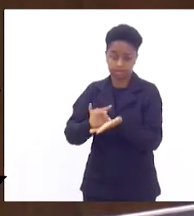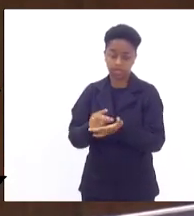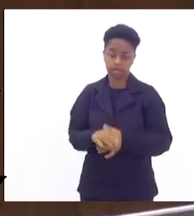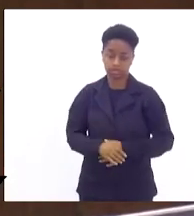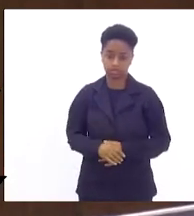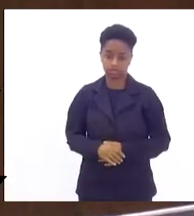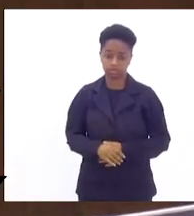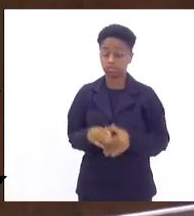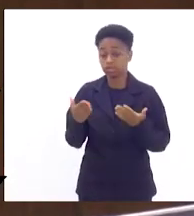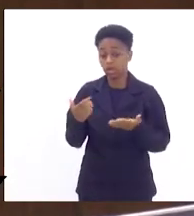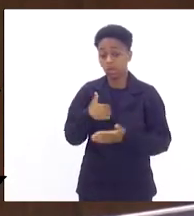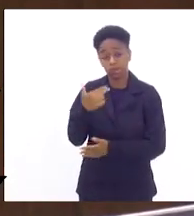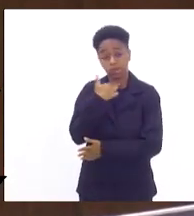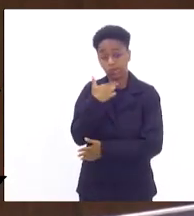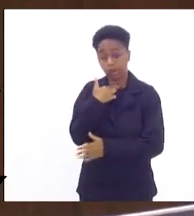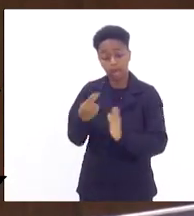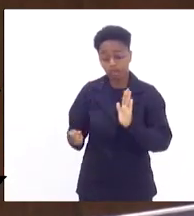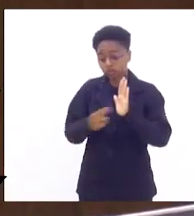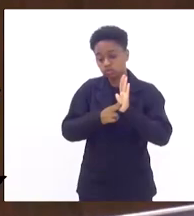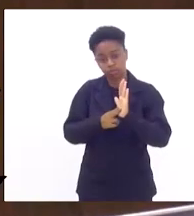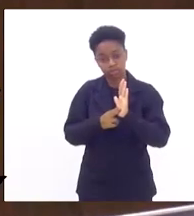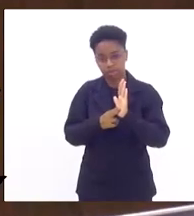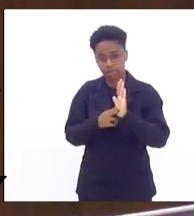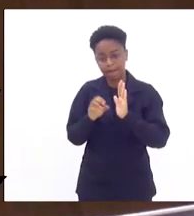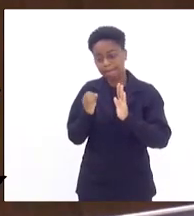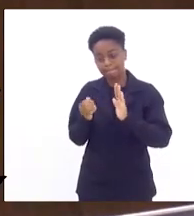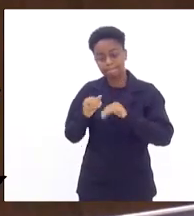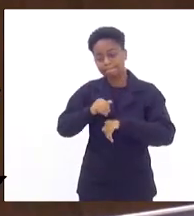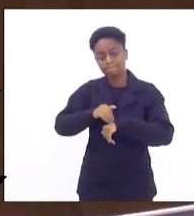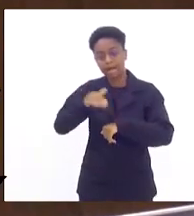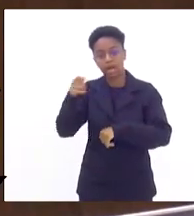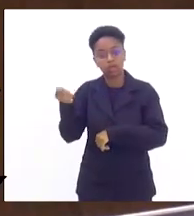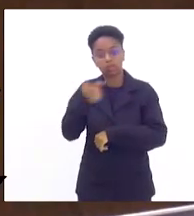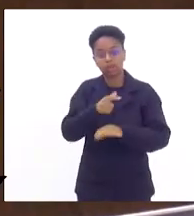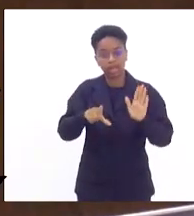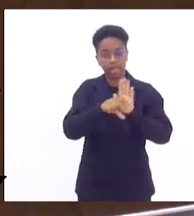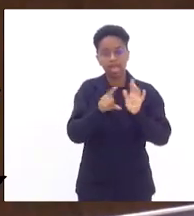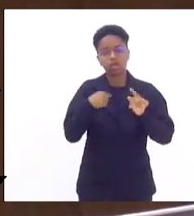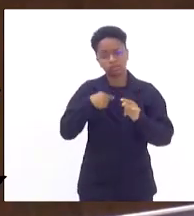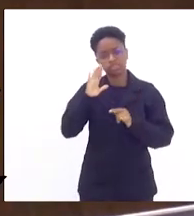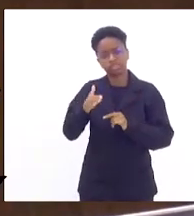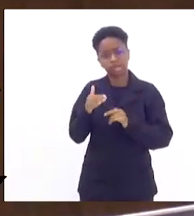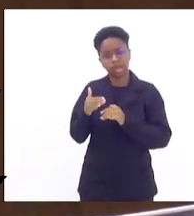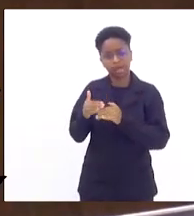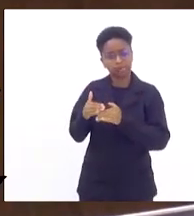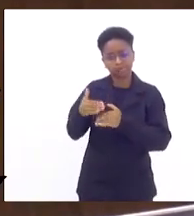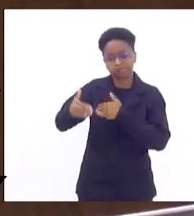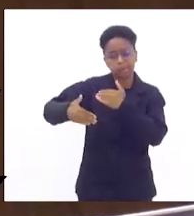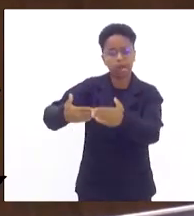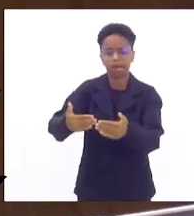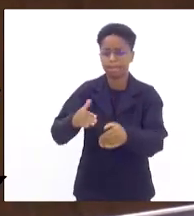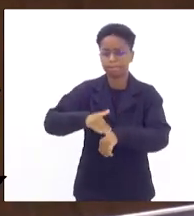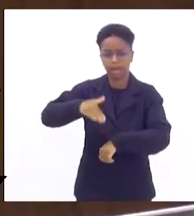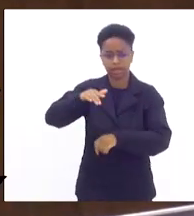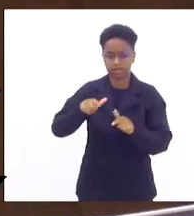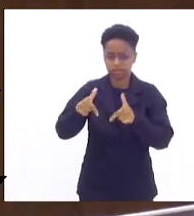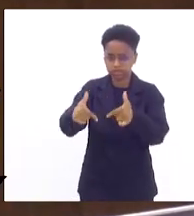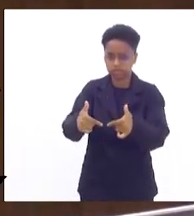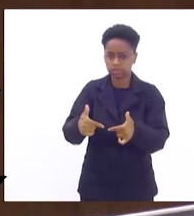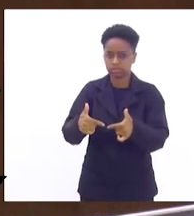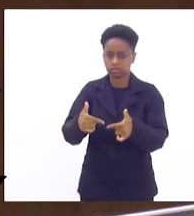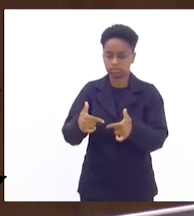realidade. Então, eu não posso assumir mais do que a legislação, eu já estou indo além, já é uma liberalidade da concessão fazer